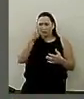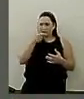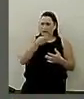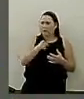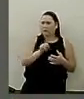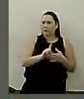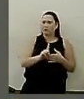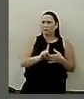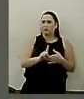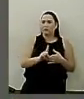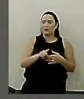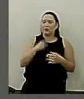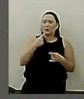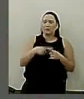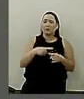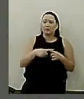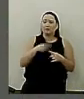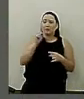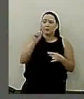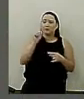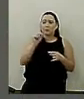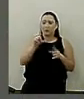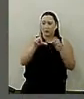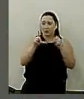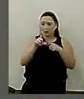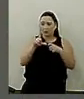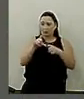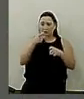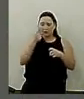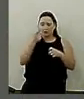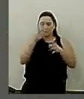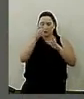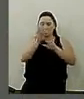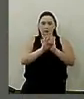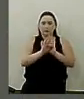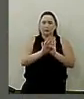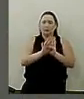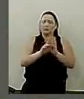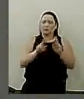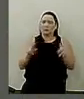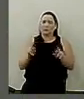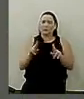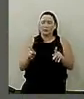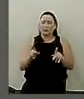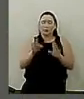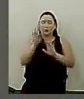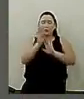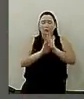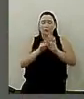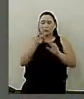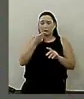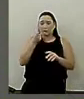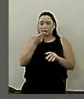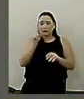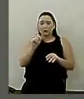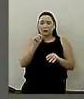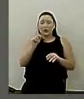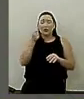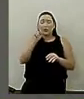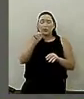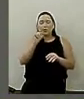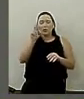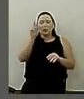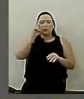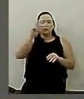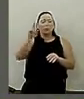pois essa não é a intenção de Lucas aqui no texto. Pelo contrário, O texto quer mostrar para nós que quem controla toda a